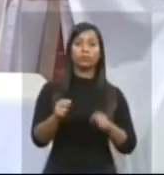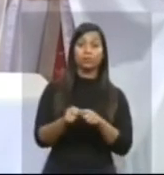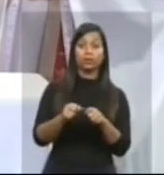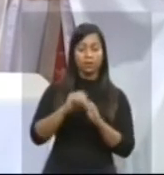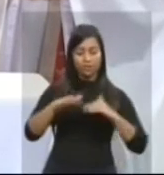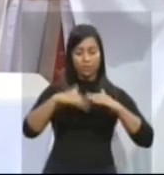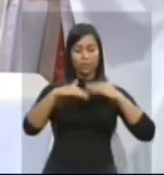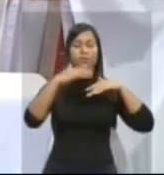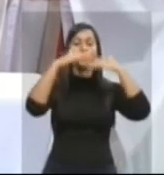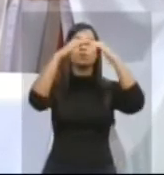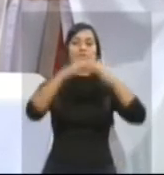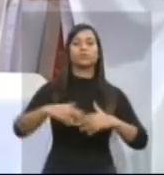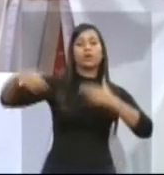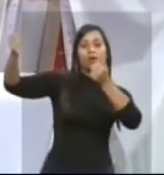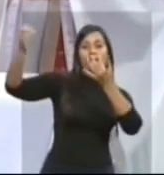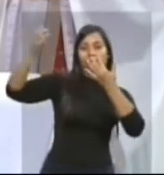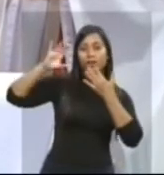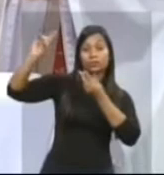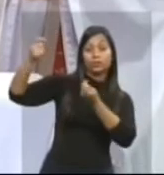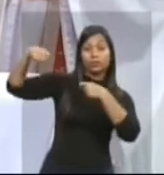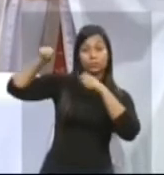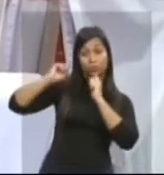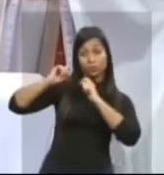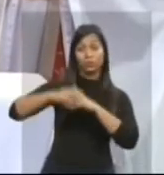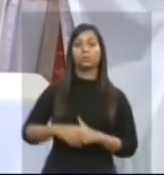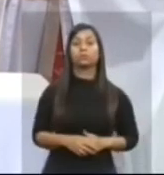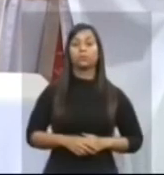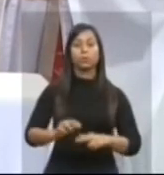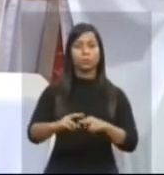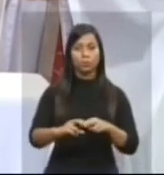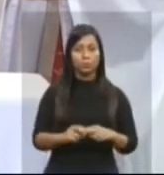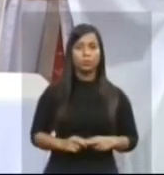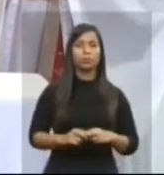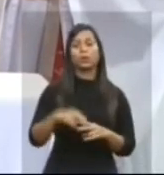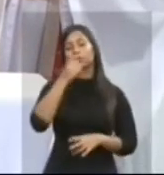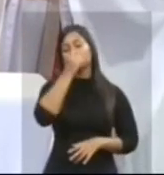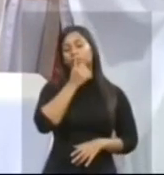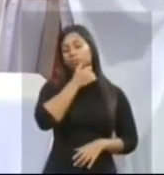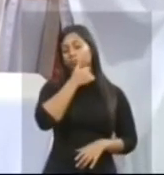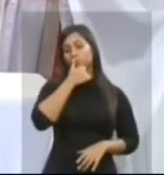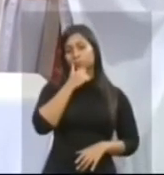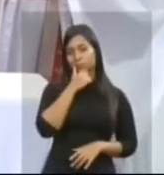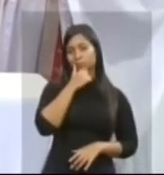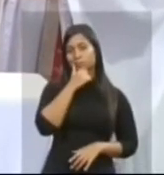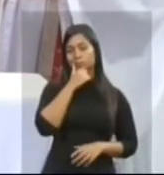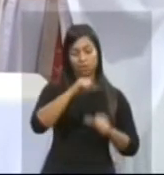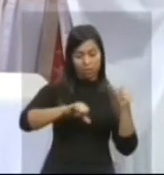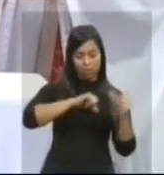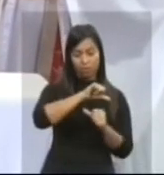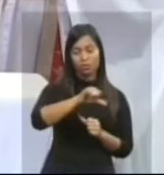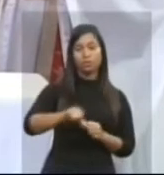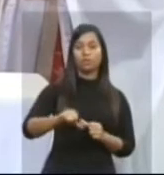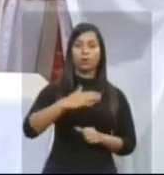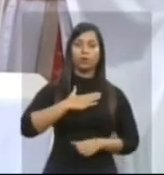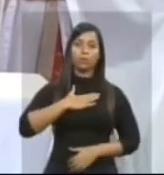fazei frutificar a graça que me destes, e por meio deste sacrifício, renovai